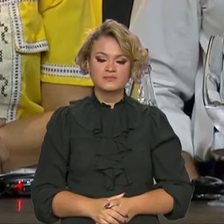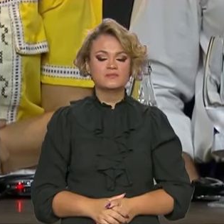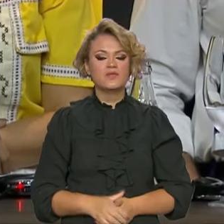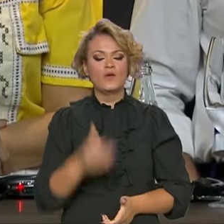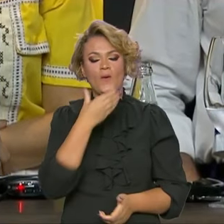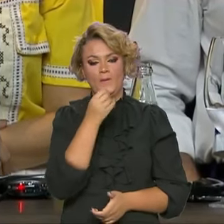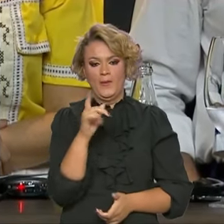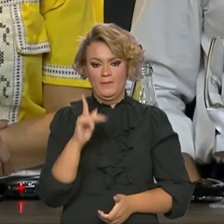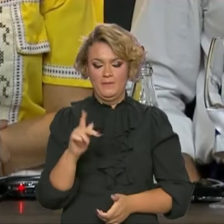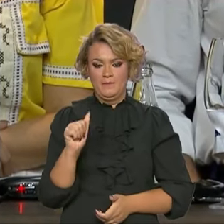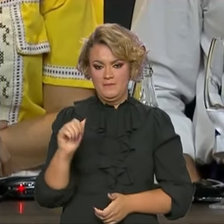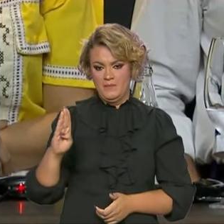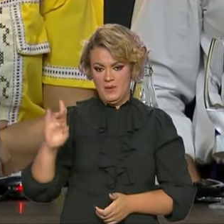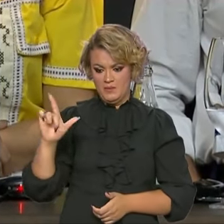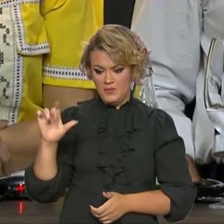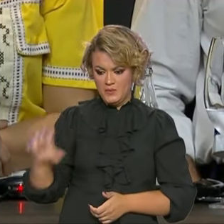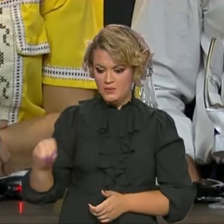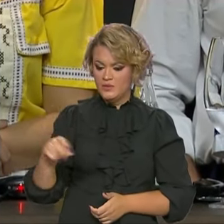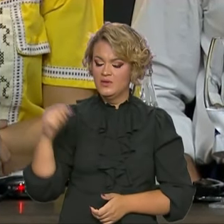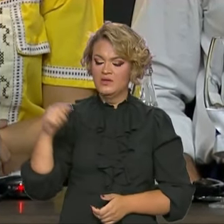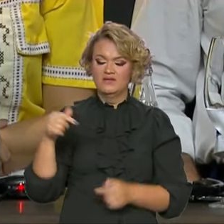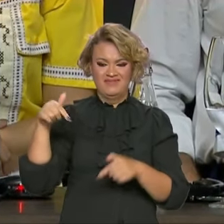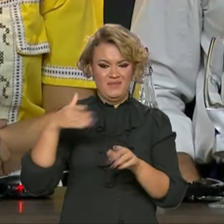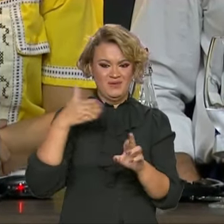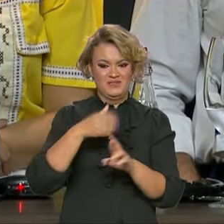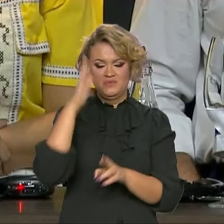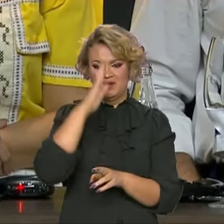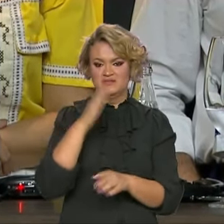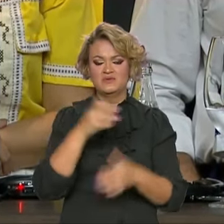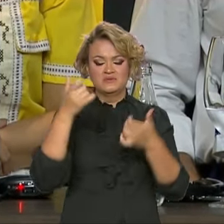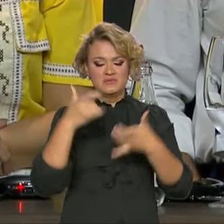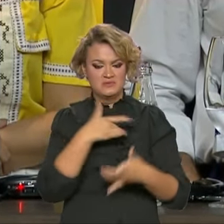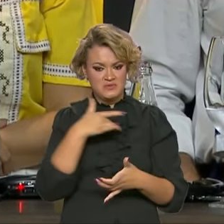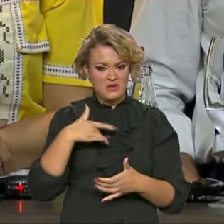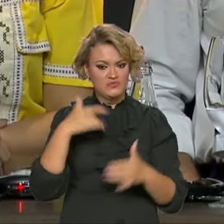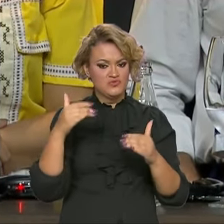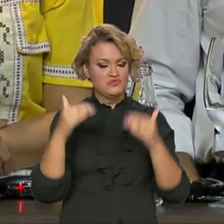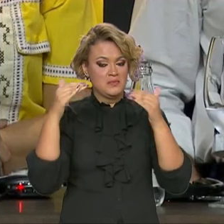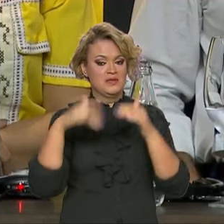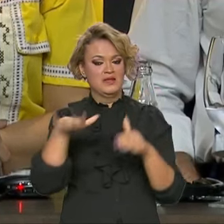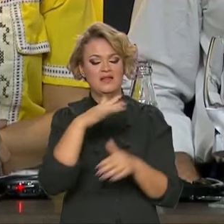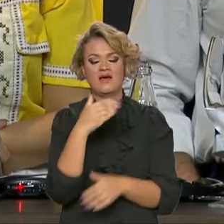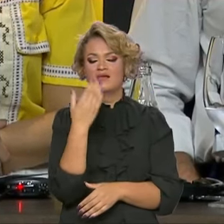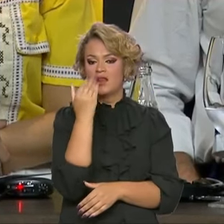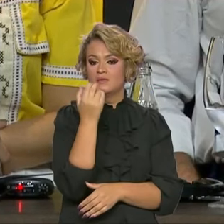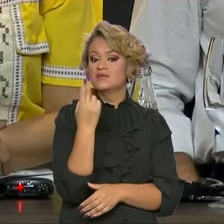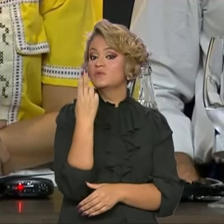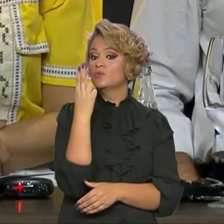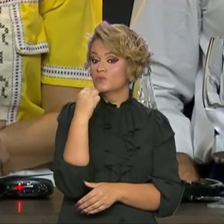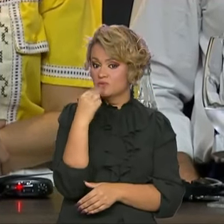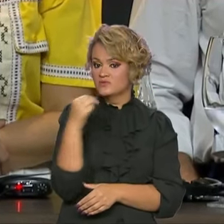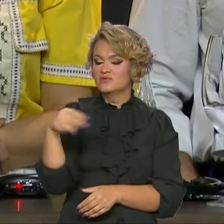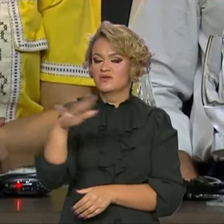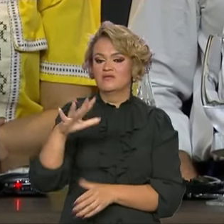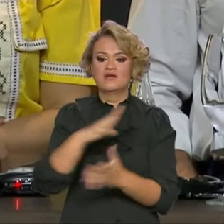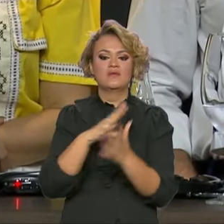Pablo Neri, Brasil, saúde, soberania, segurança alimentar e nutricional na